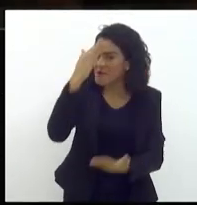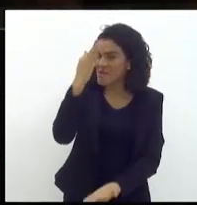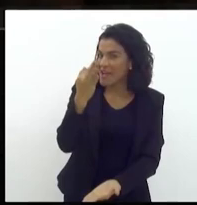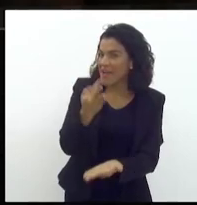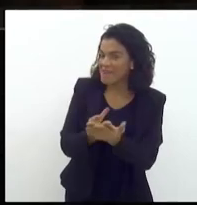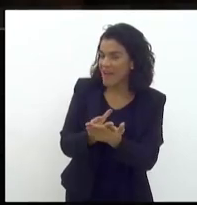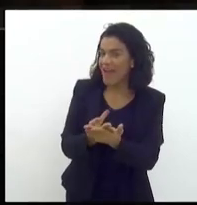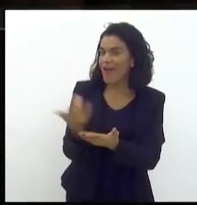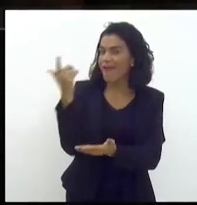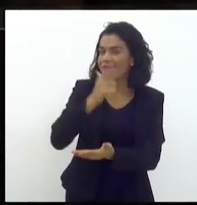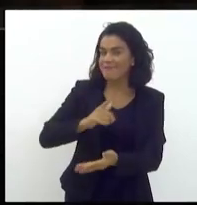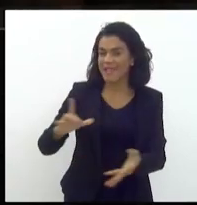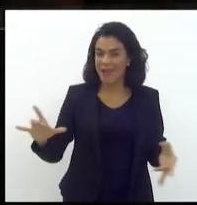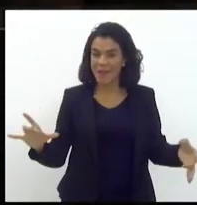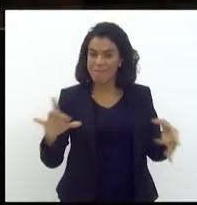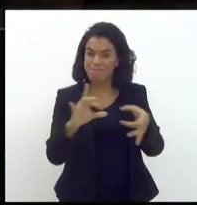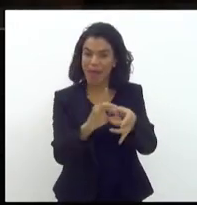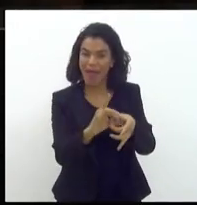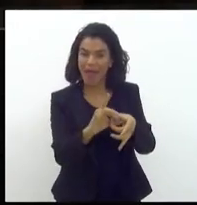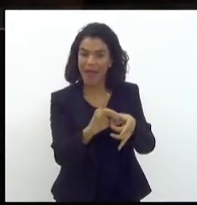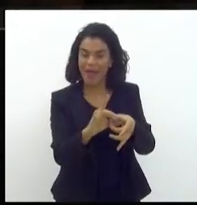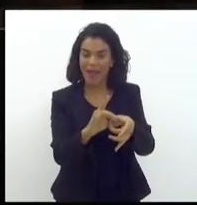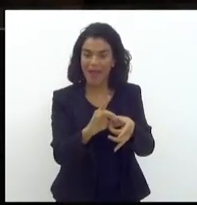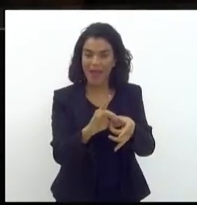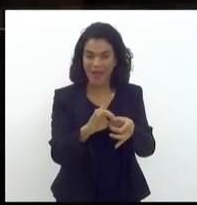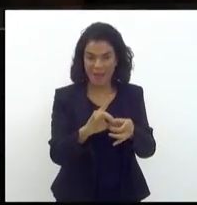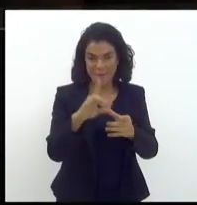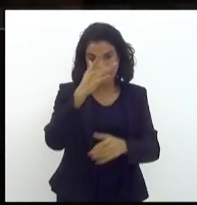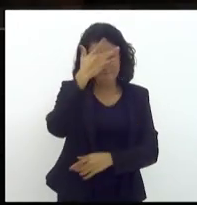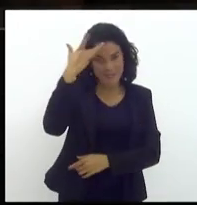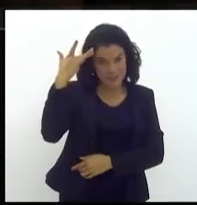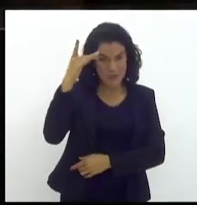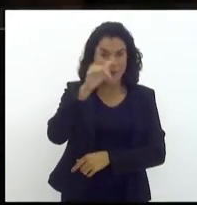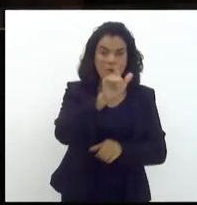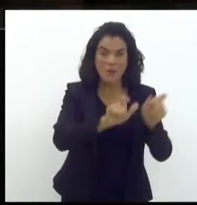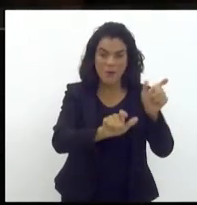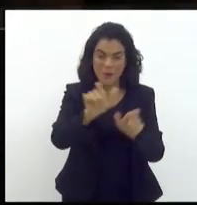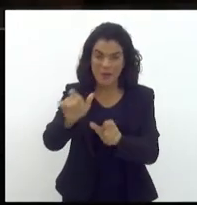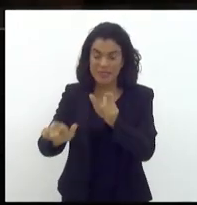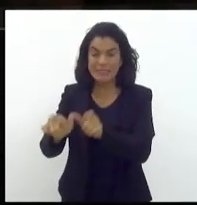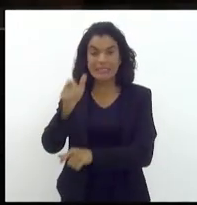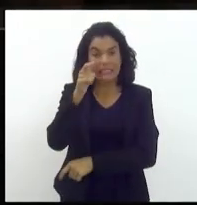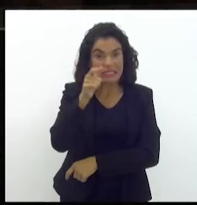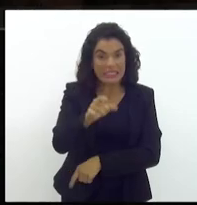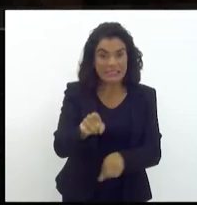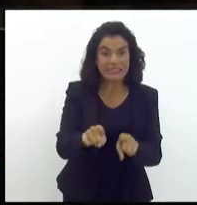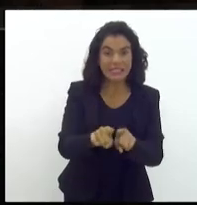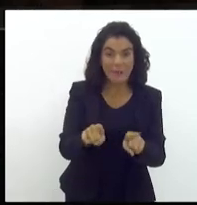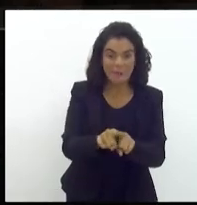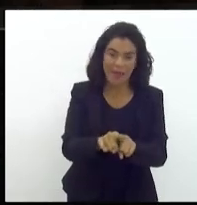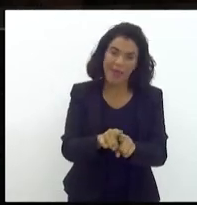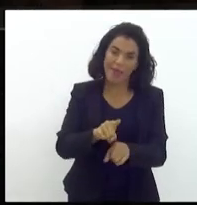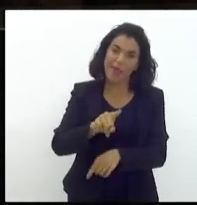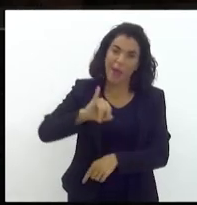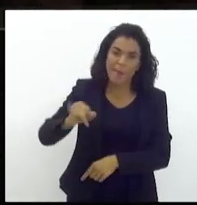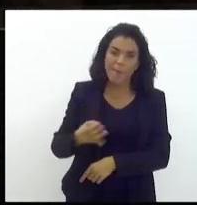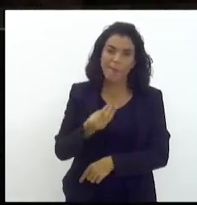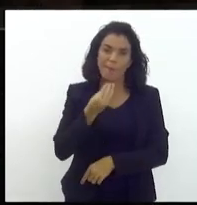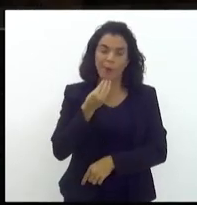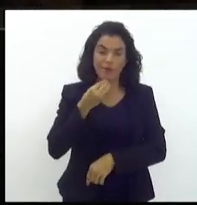une e é muito interessante e oportuno né